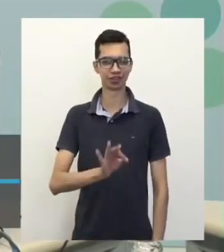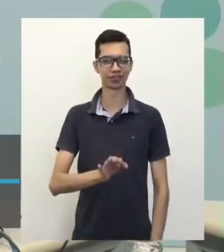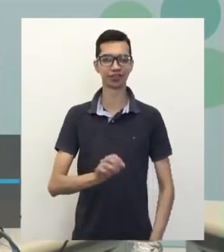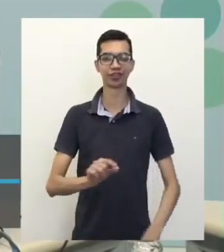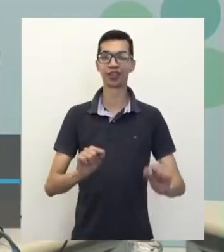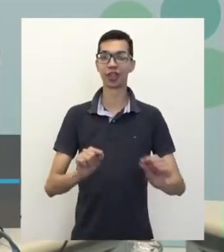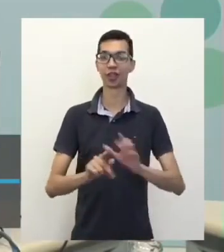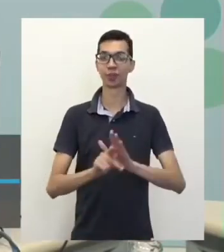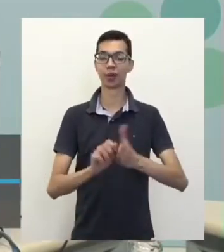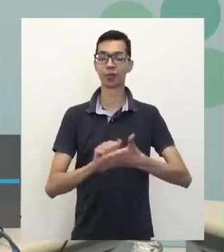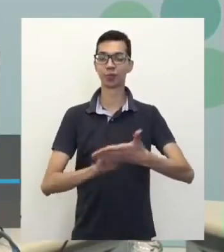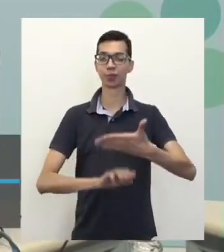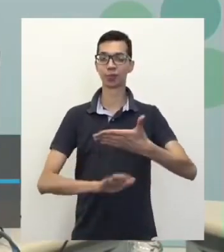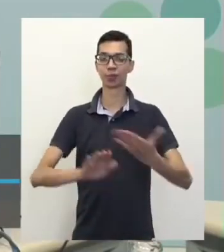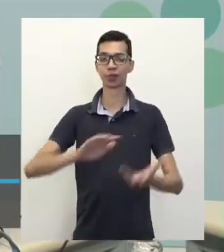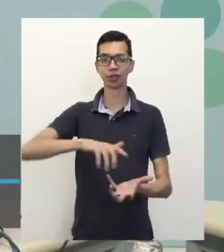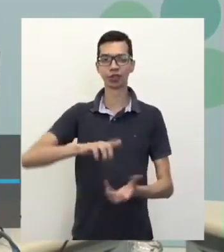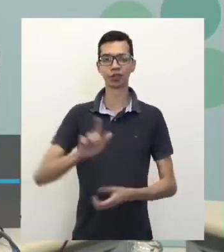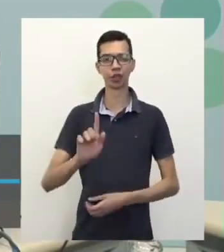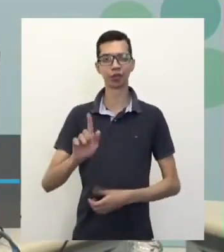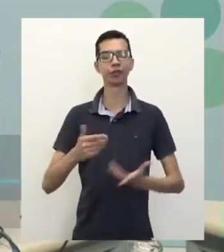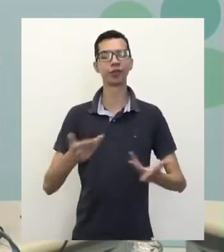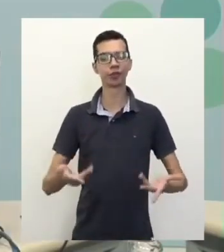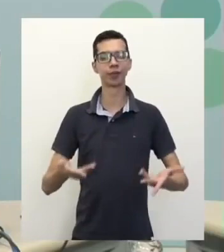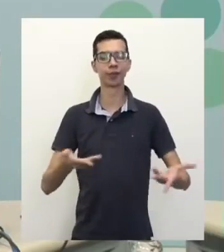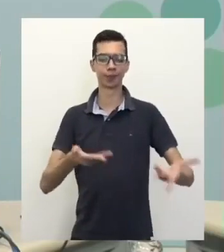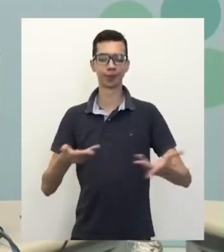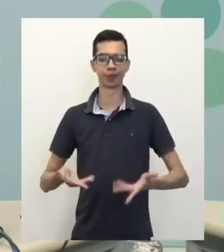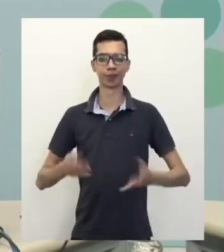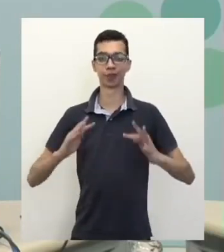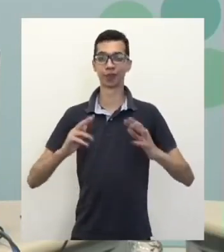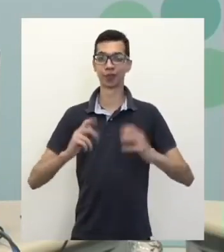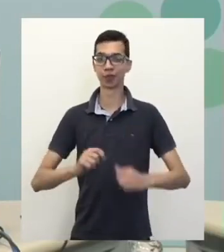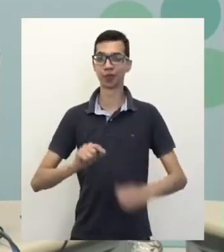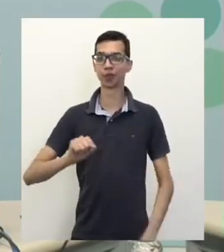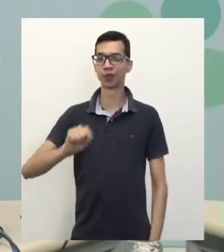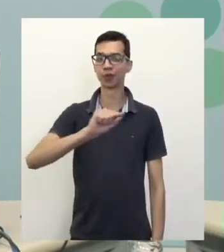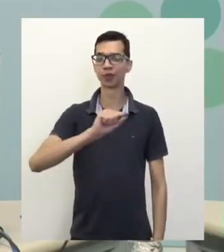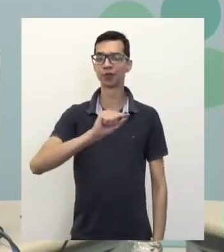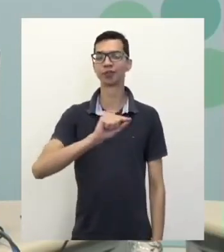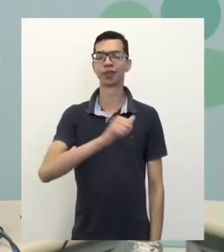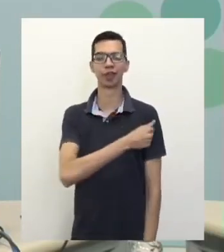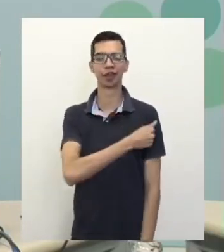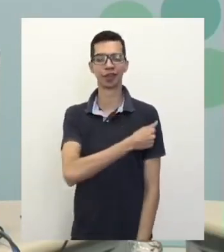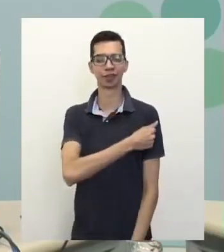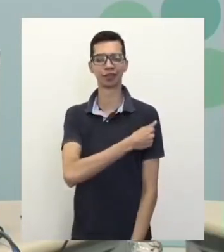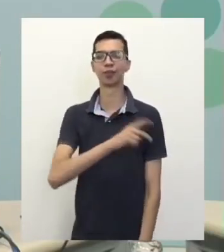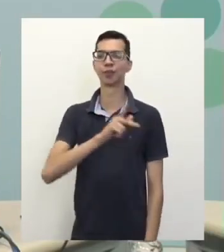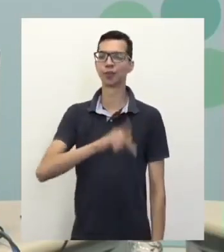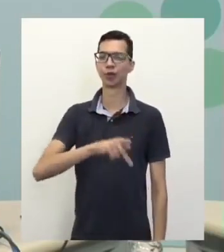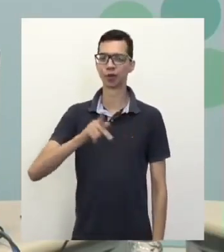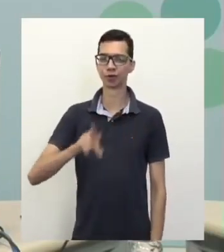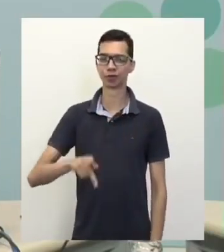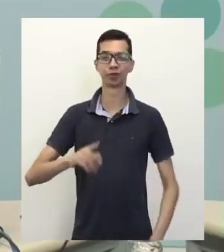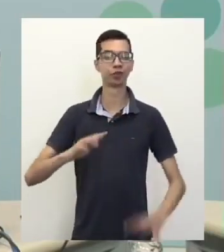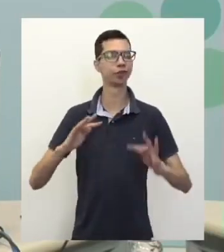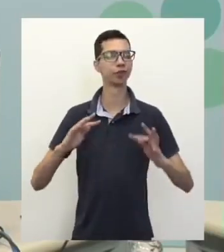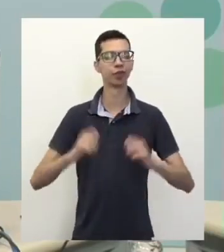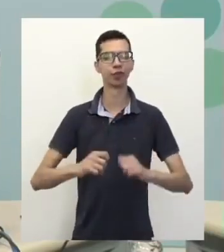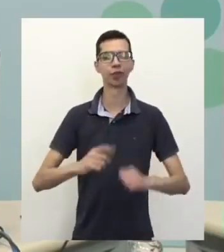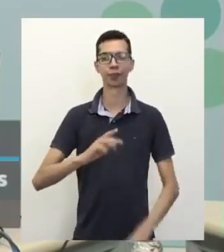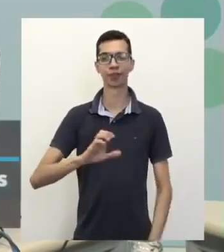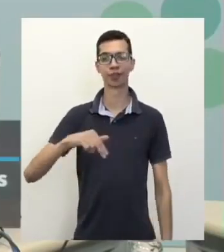de Geografia. Então, sejam bem-vindos todos os alunos, alunas, professores, professoras, PCNPs,